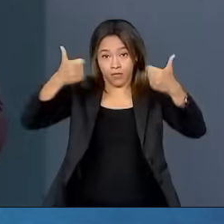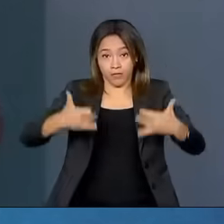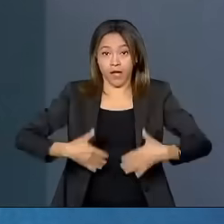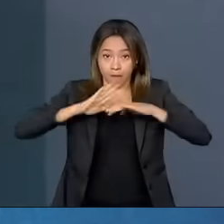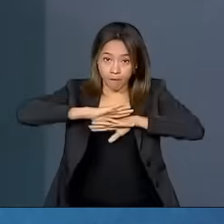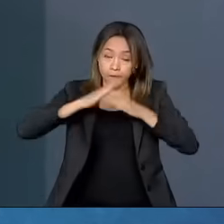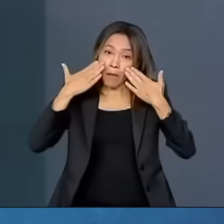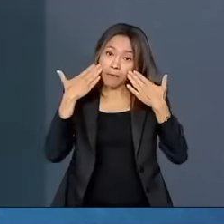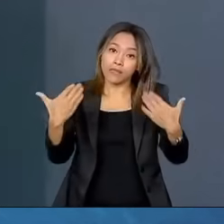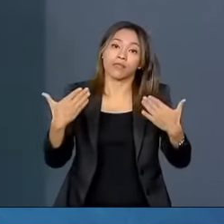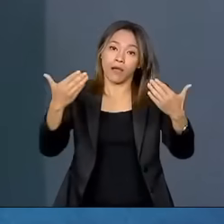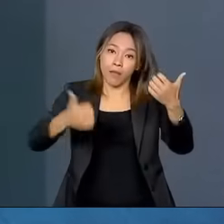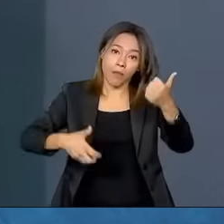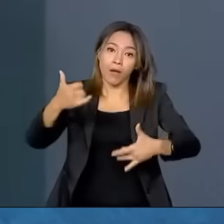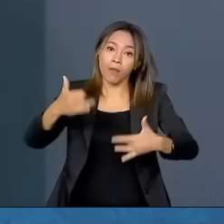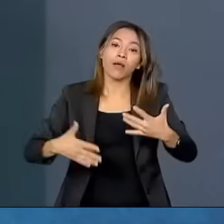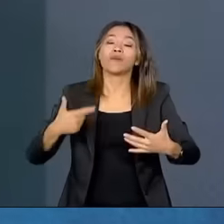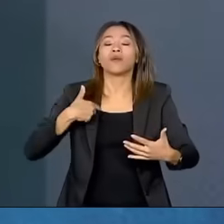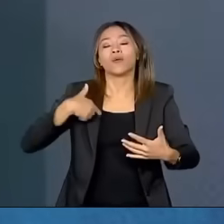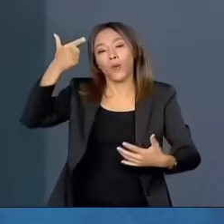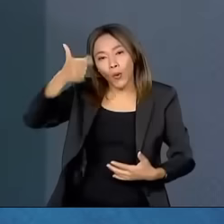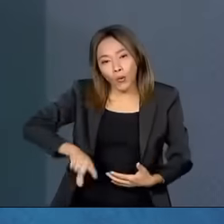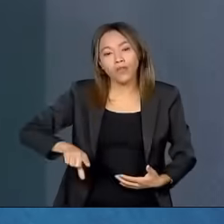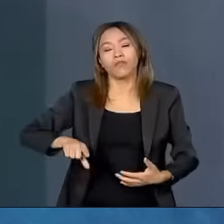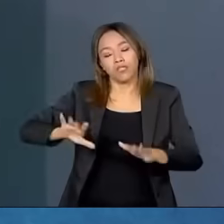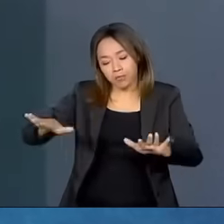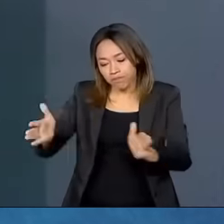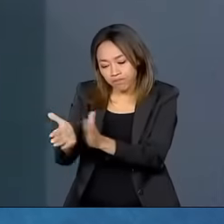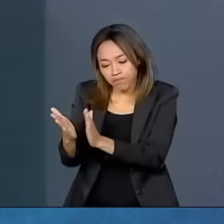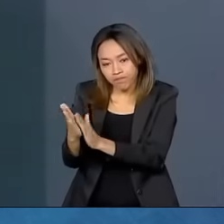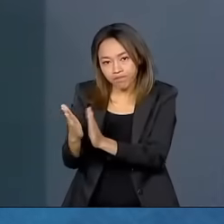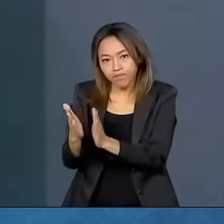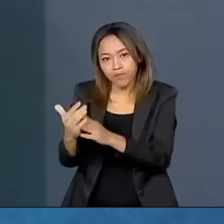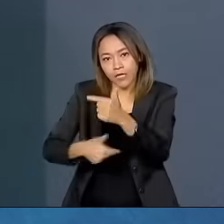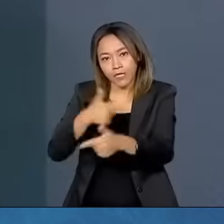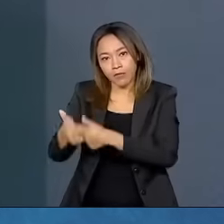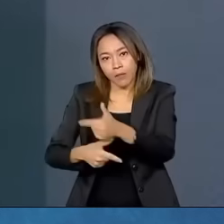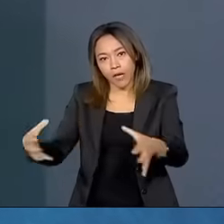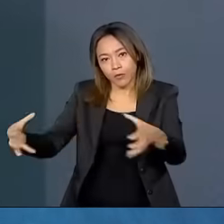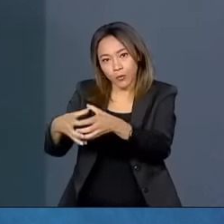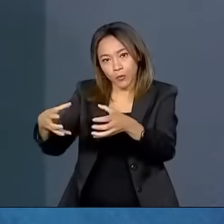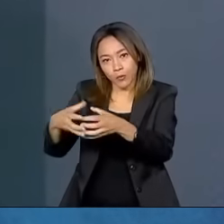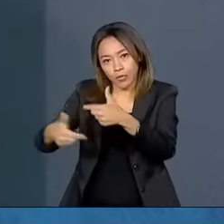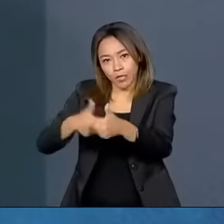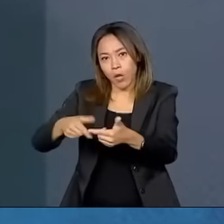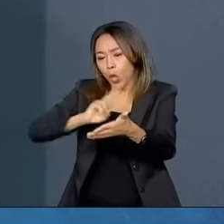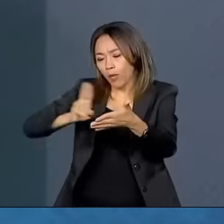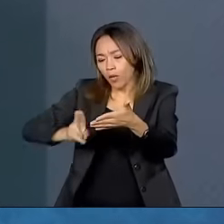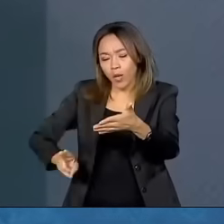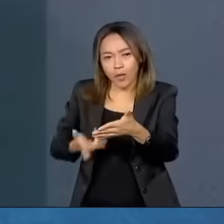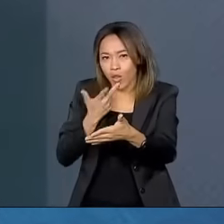Flávio Dino fez hoje sua última aparição pública como ministro da Justiça do presidente Lula. A partir de amanhã, Ricardo